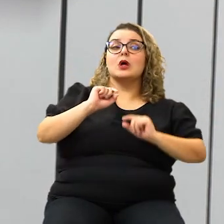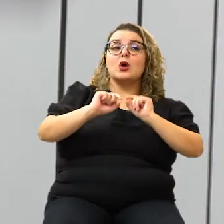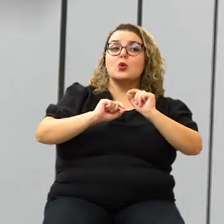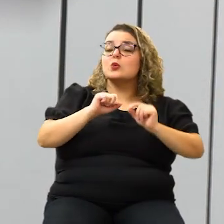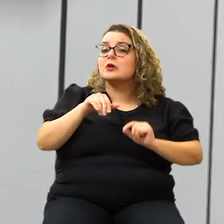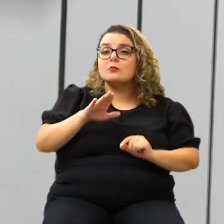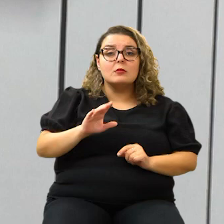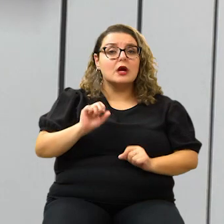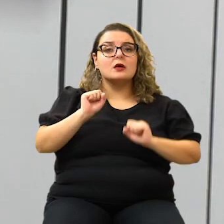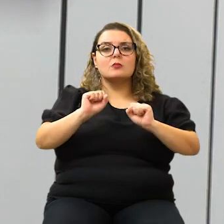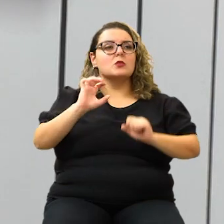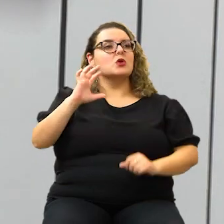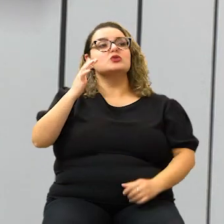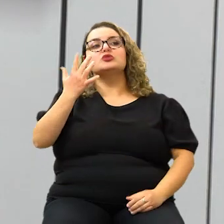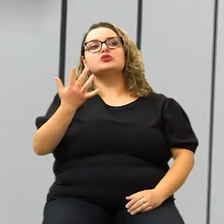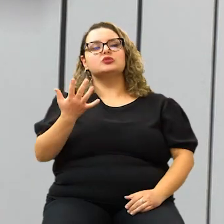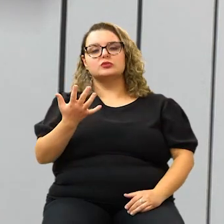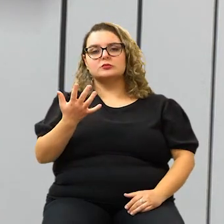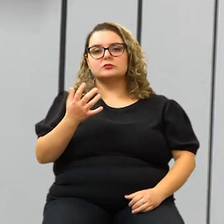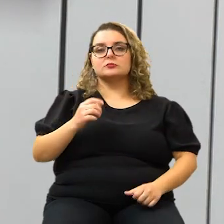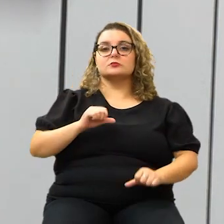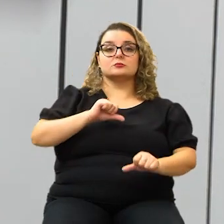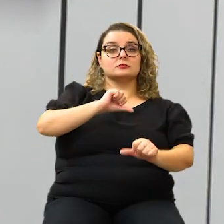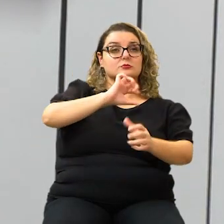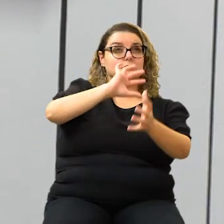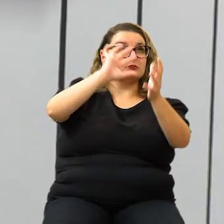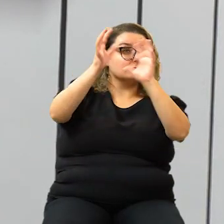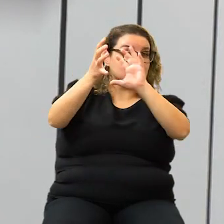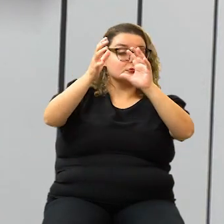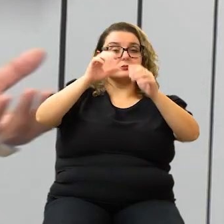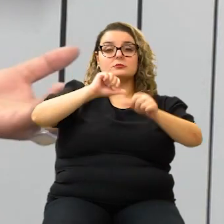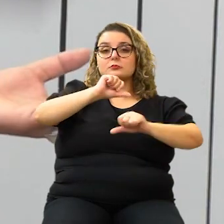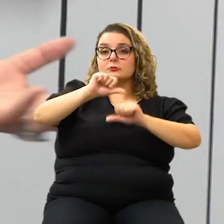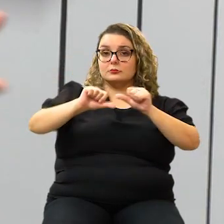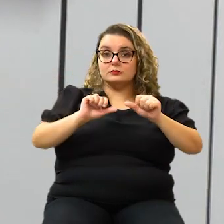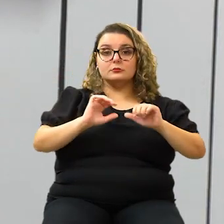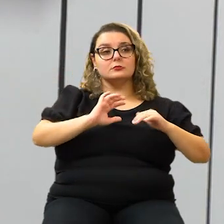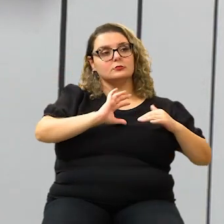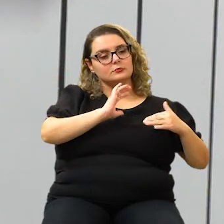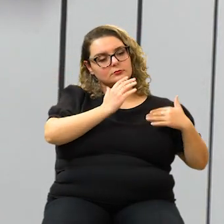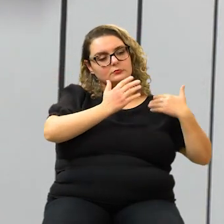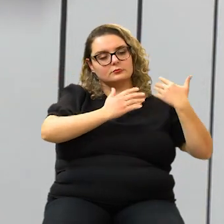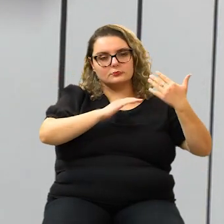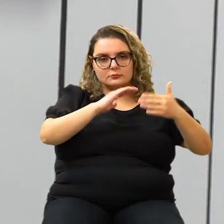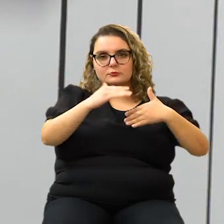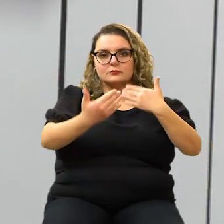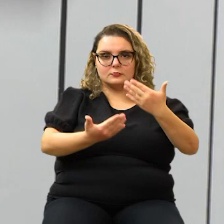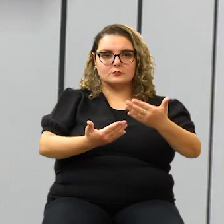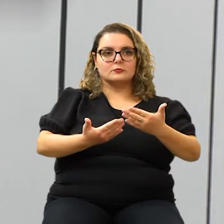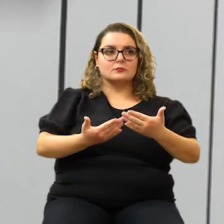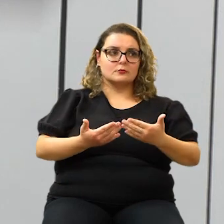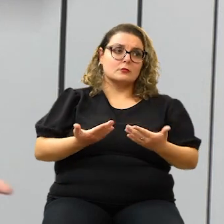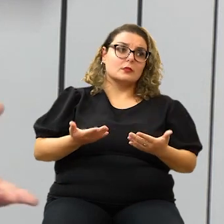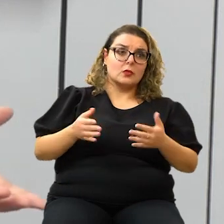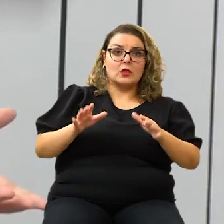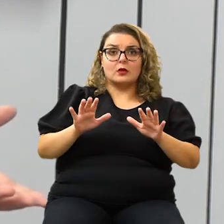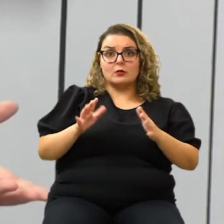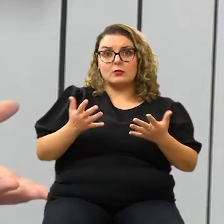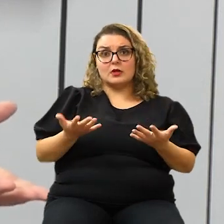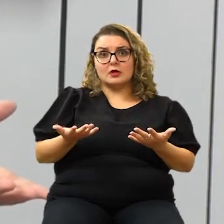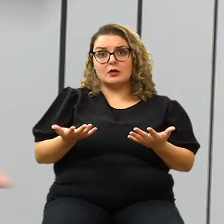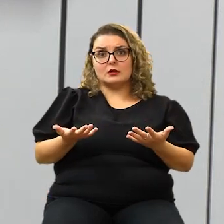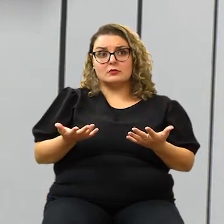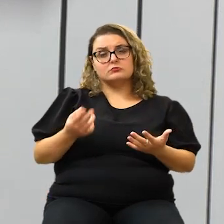pode acontecer com a mudança climática que vem acontecendo aí já há um longo tempo,